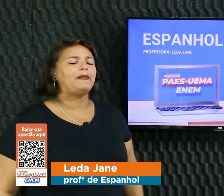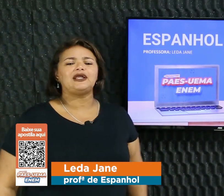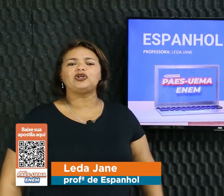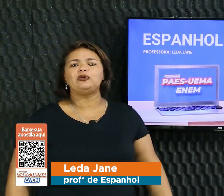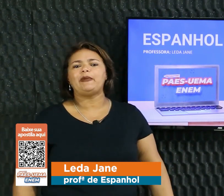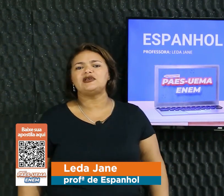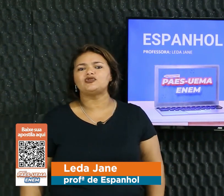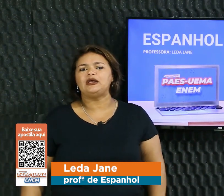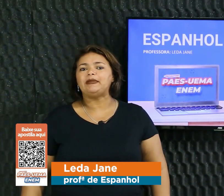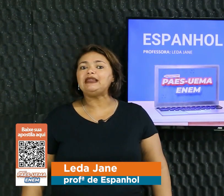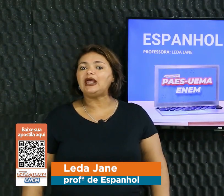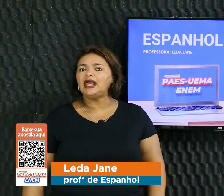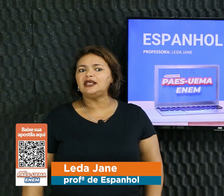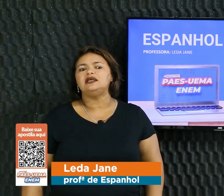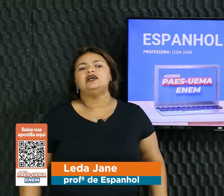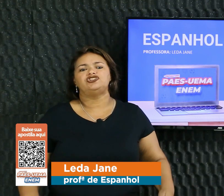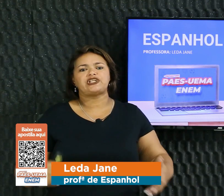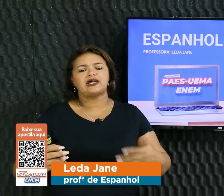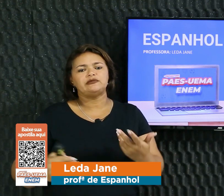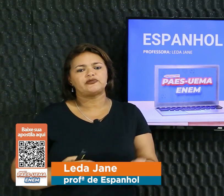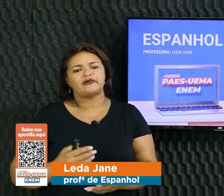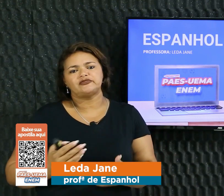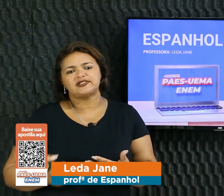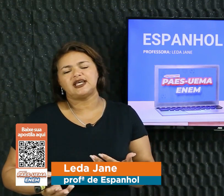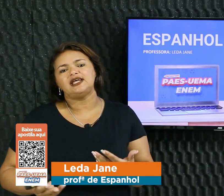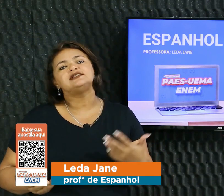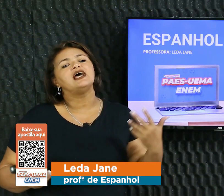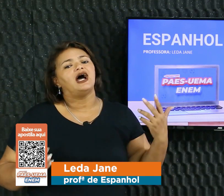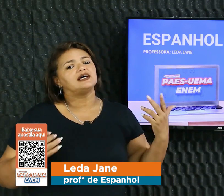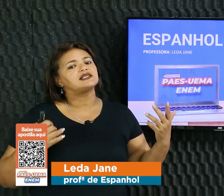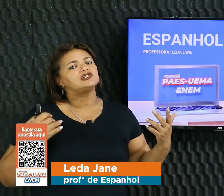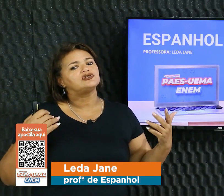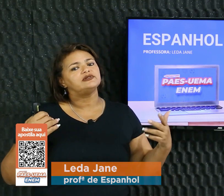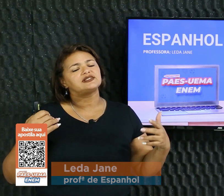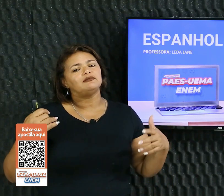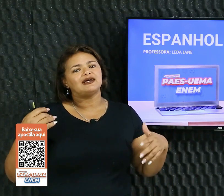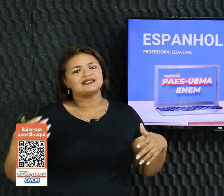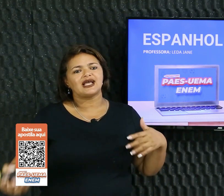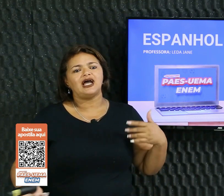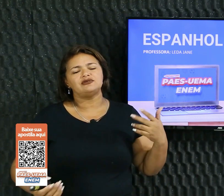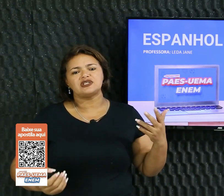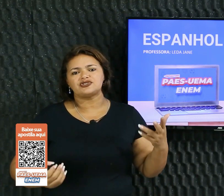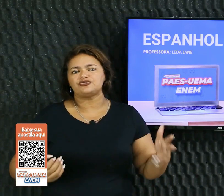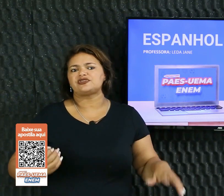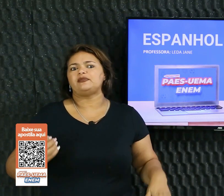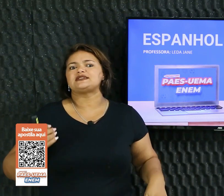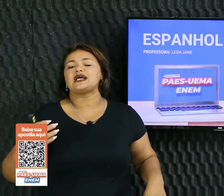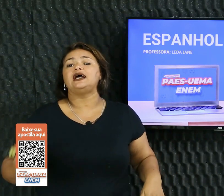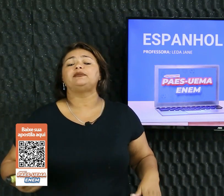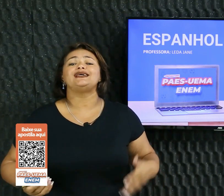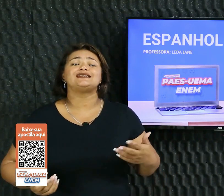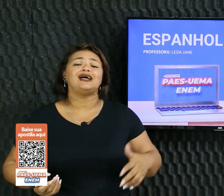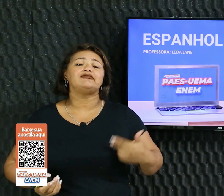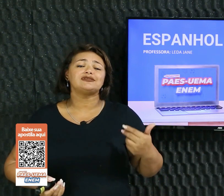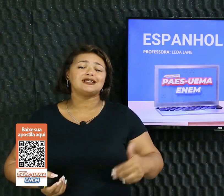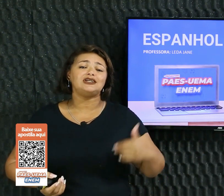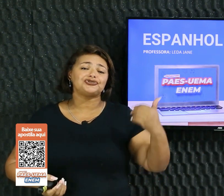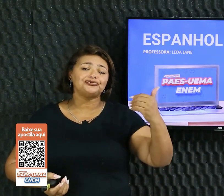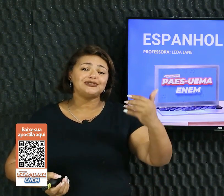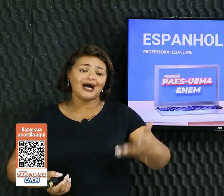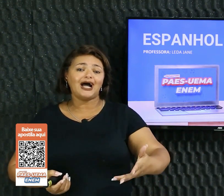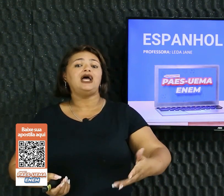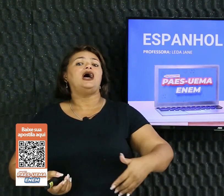no preparatório Paz do Enem. Destacamos para vocês as questões que mais caem, os assuntos que mais caem, para ensinar